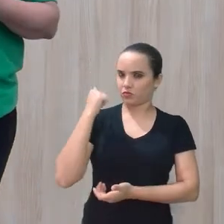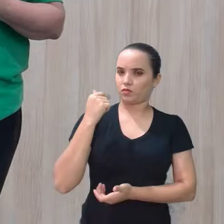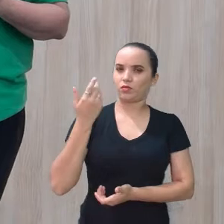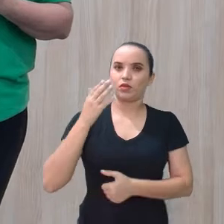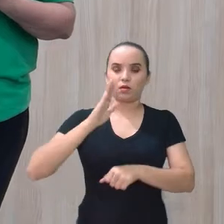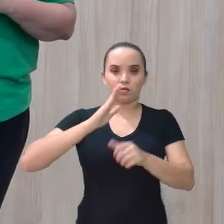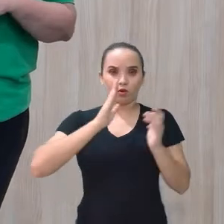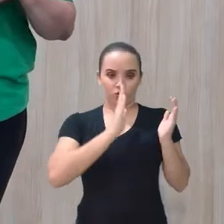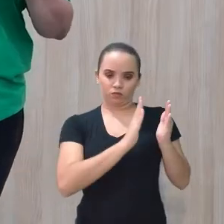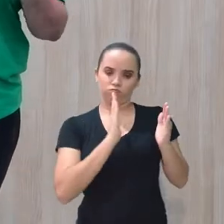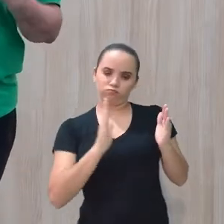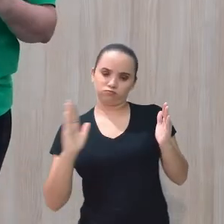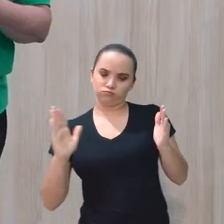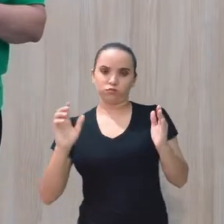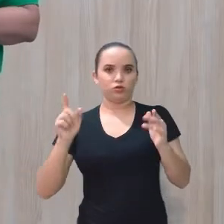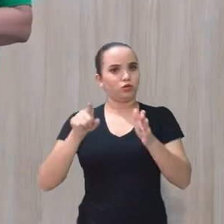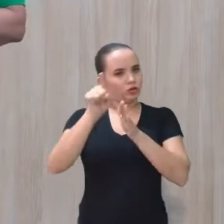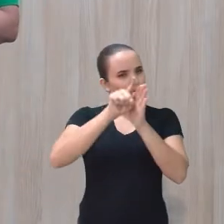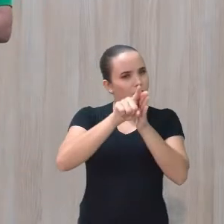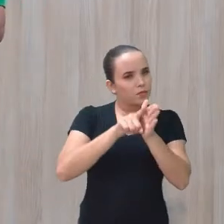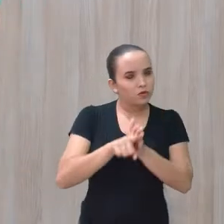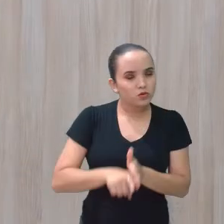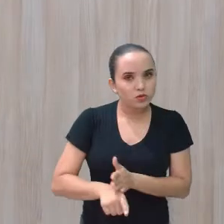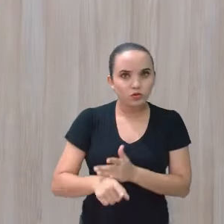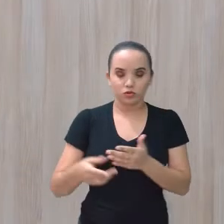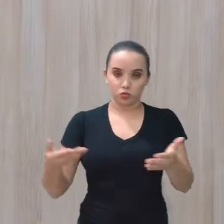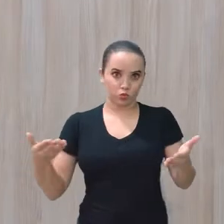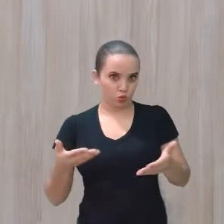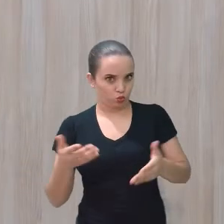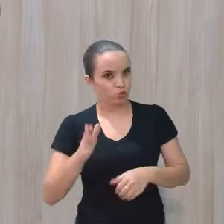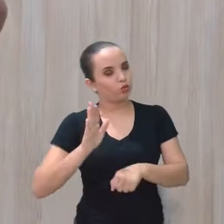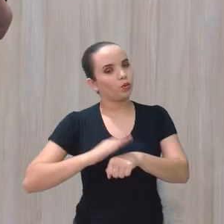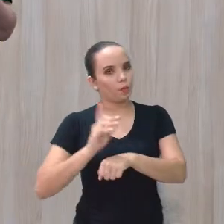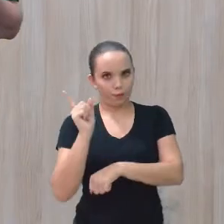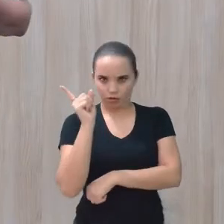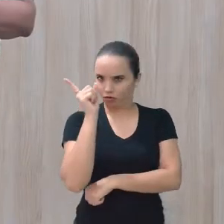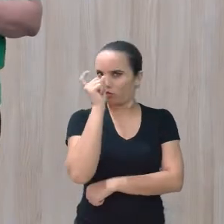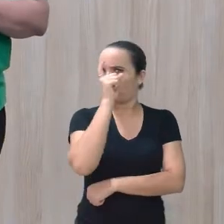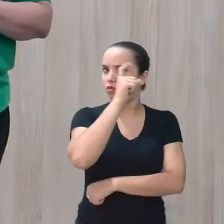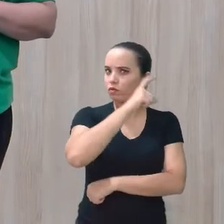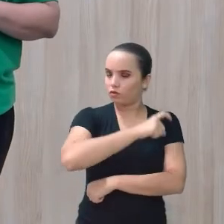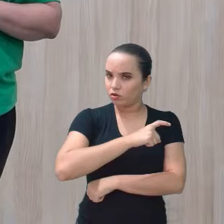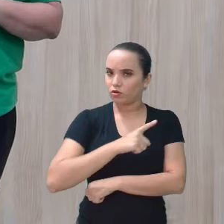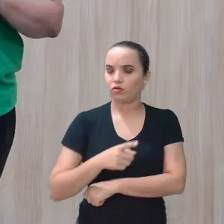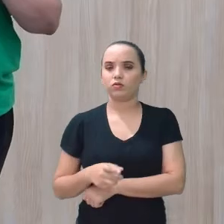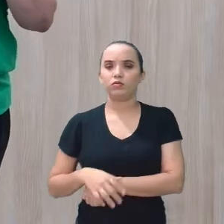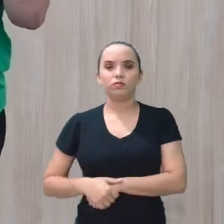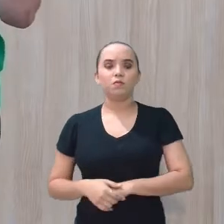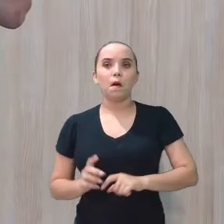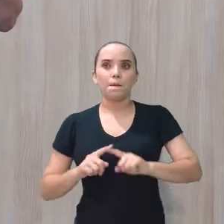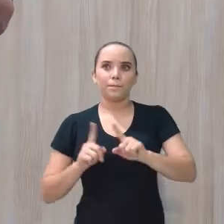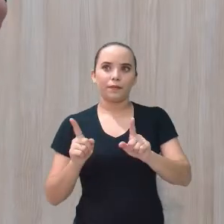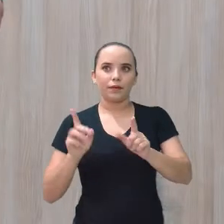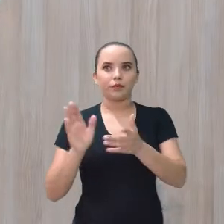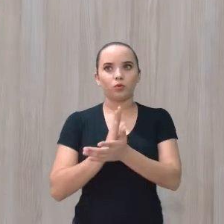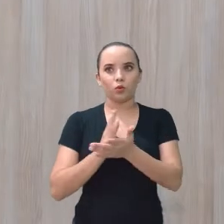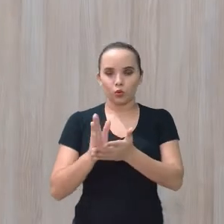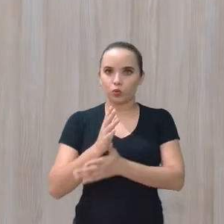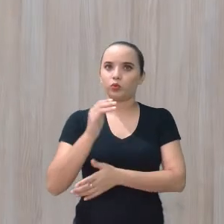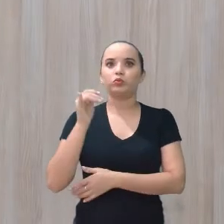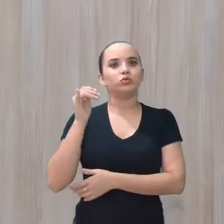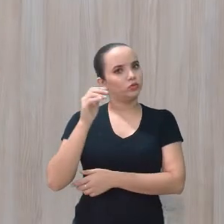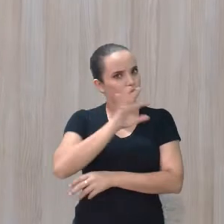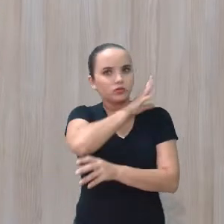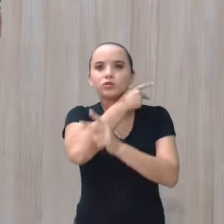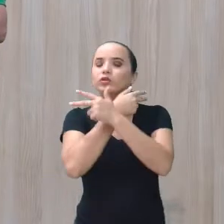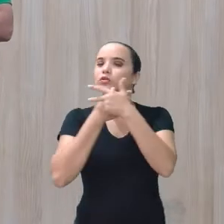tão aceito hoje, não é? E aí, alguns animais, eles são testados